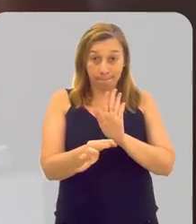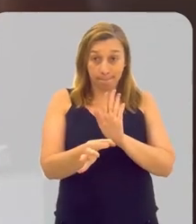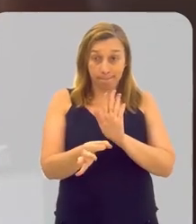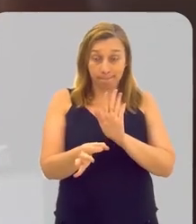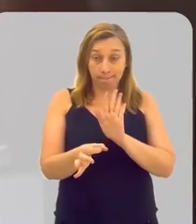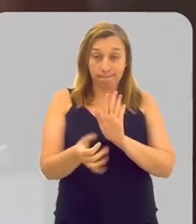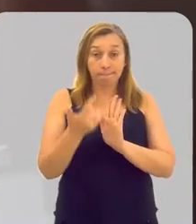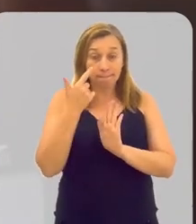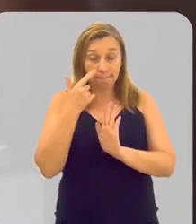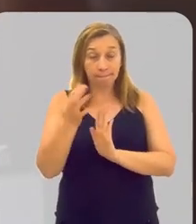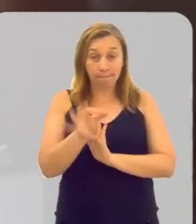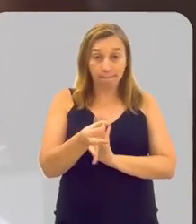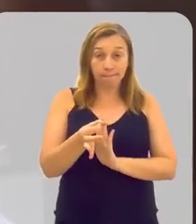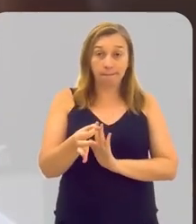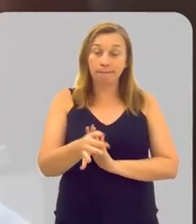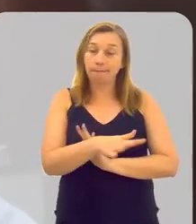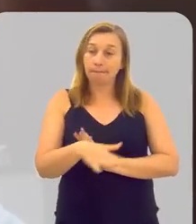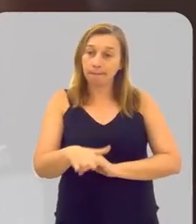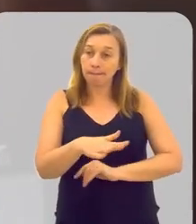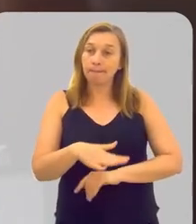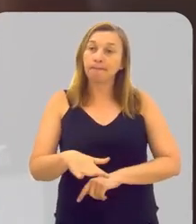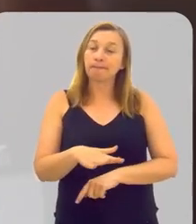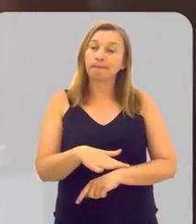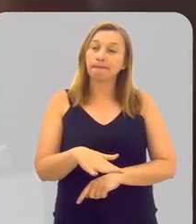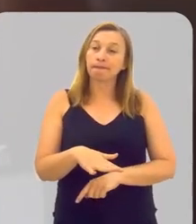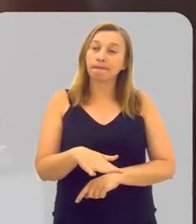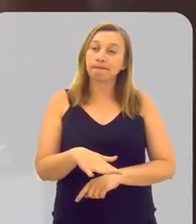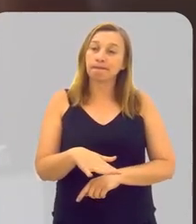lei, para que a gente tenha, de fato, um mercado